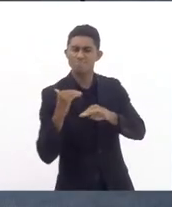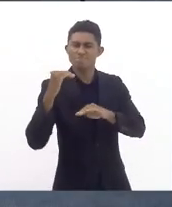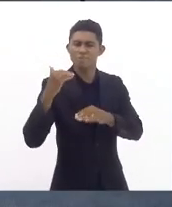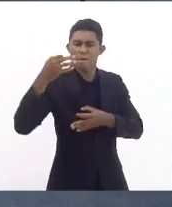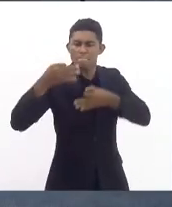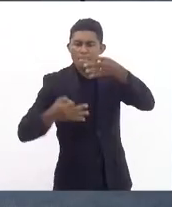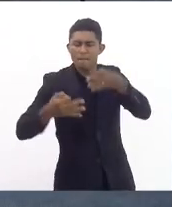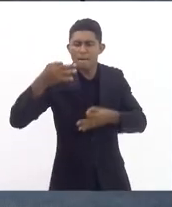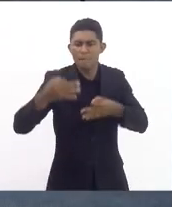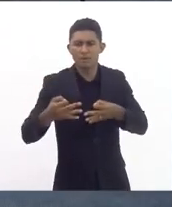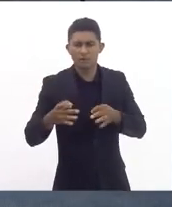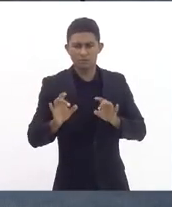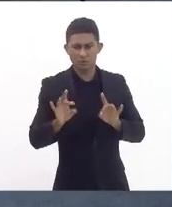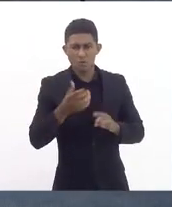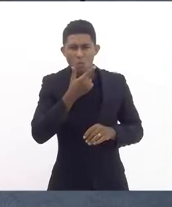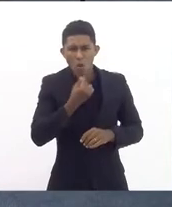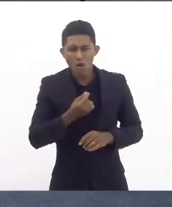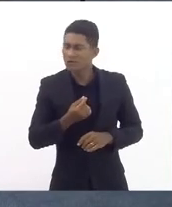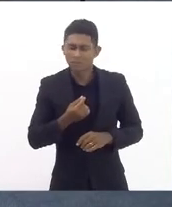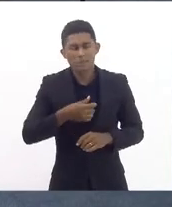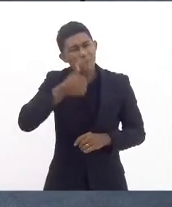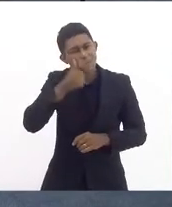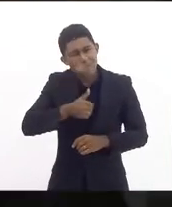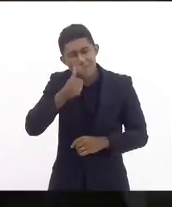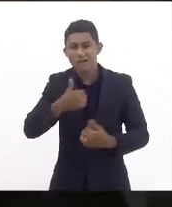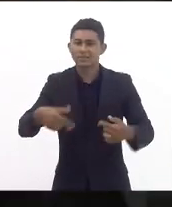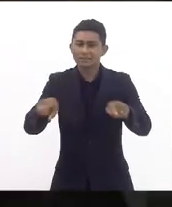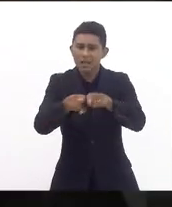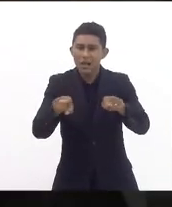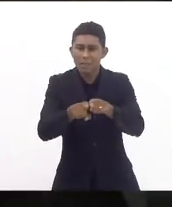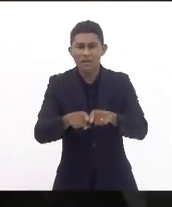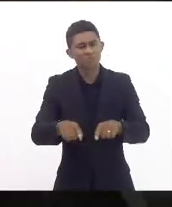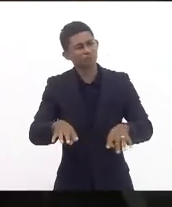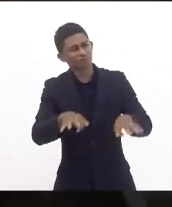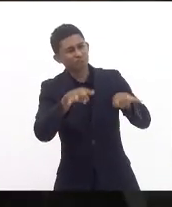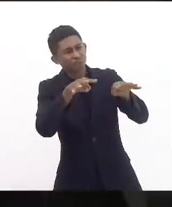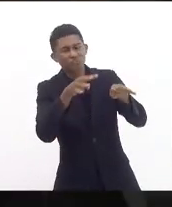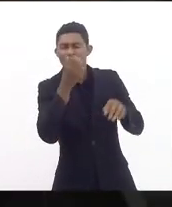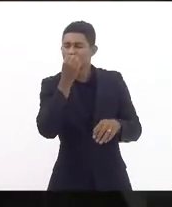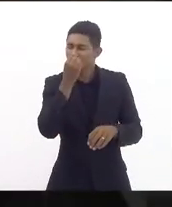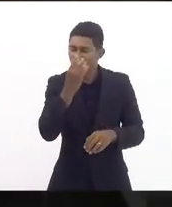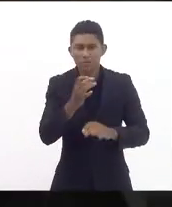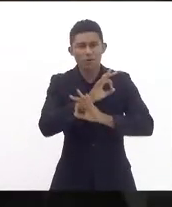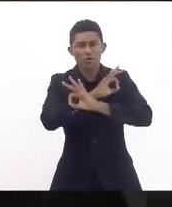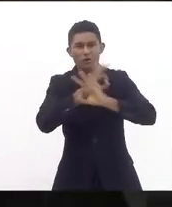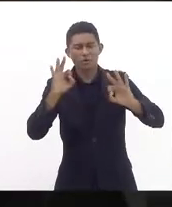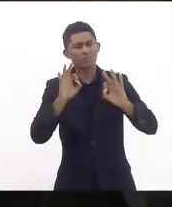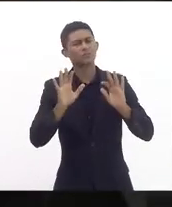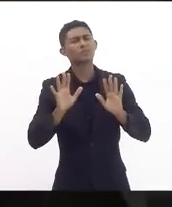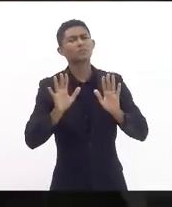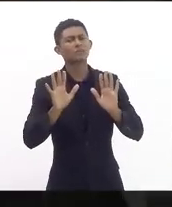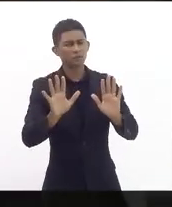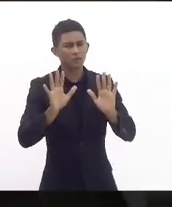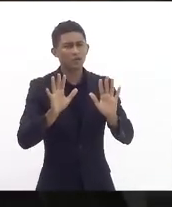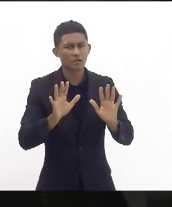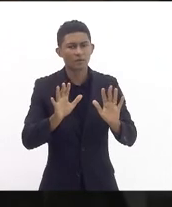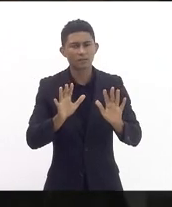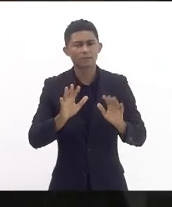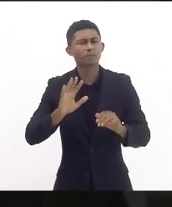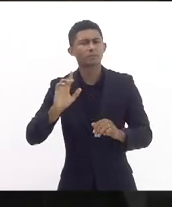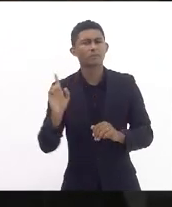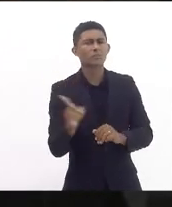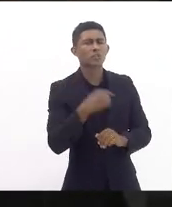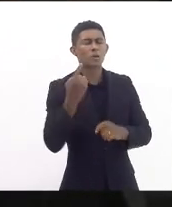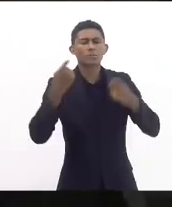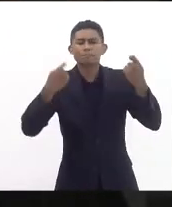lá não é lugar só de homem é de homem e de mulher sensacional Mas vamos analisar deputadas